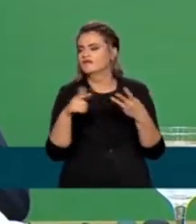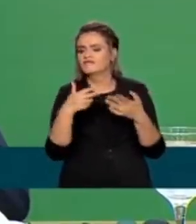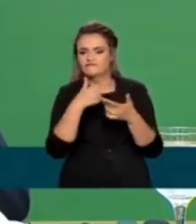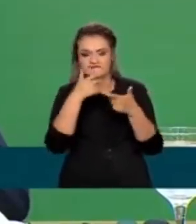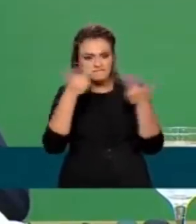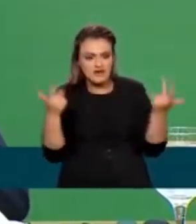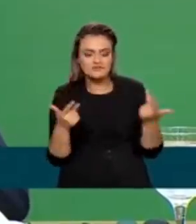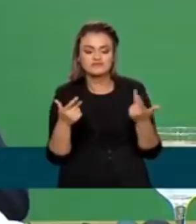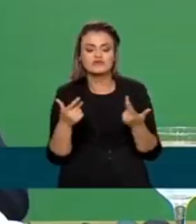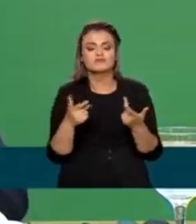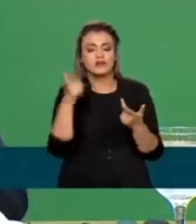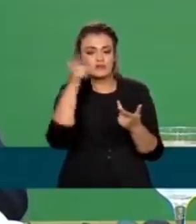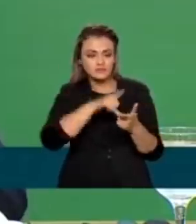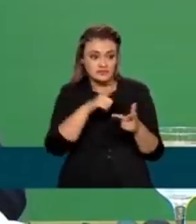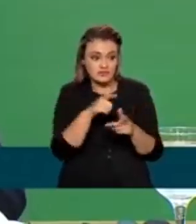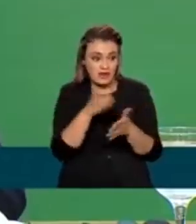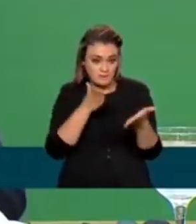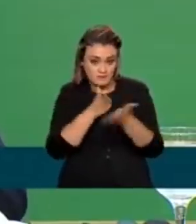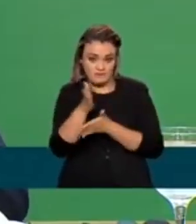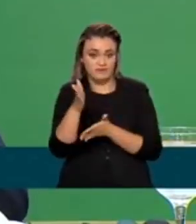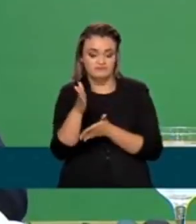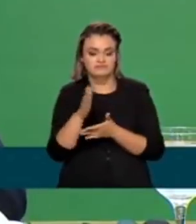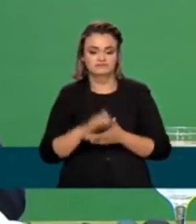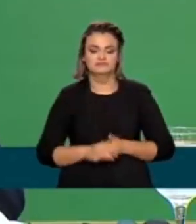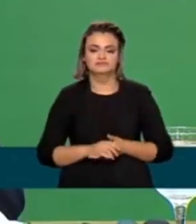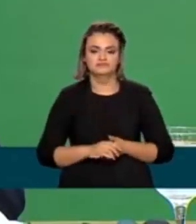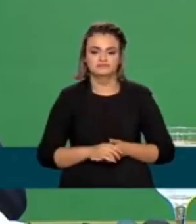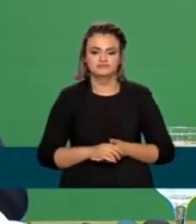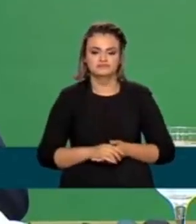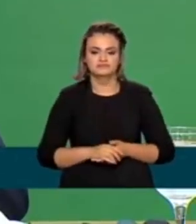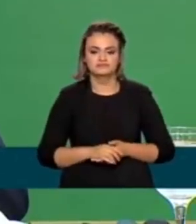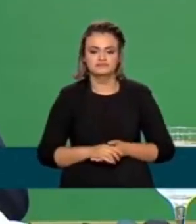poder submeter a vacina e conseguir a aprovação da Anvisa.